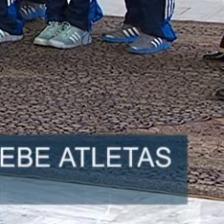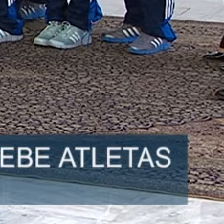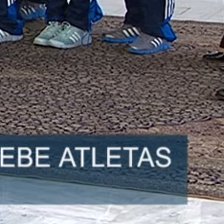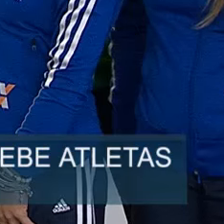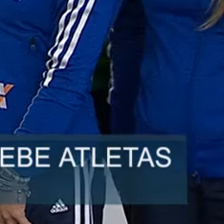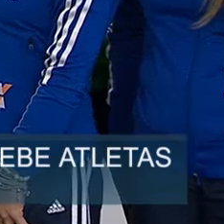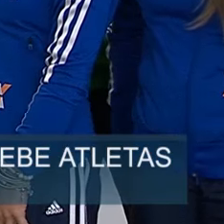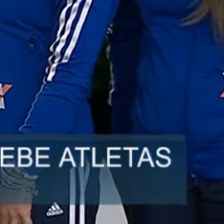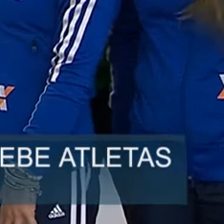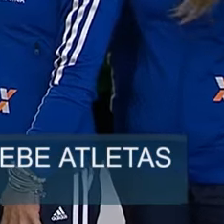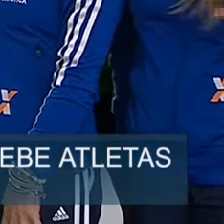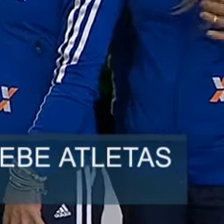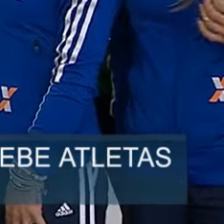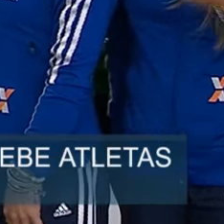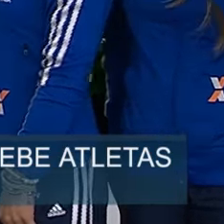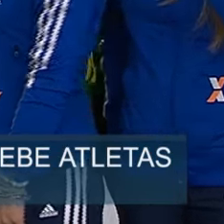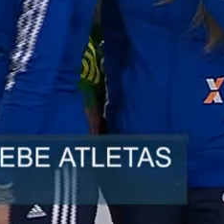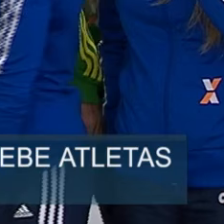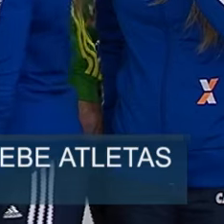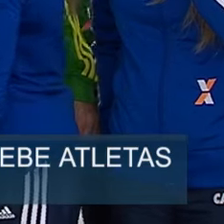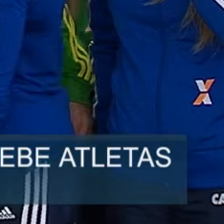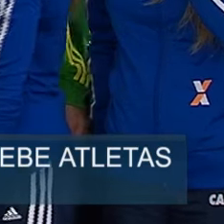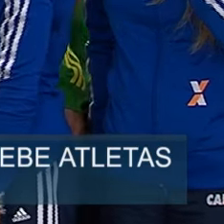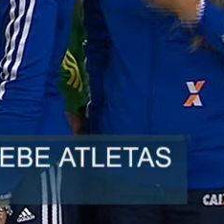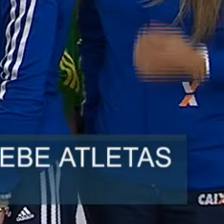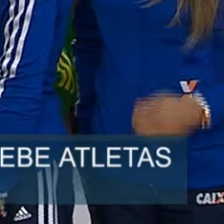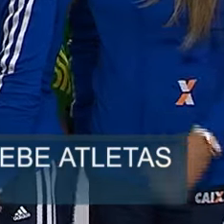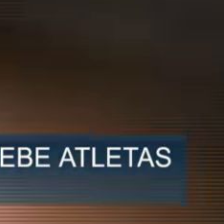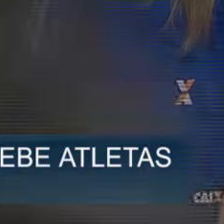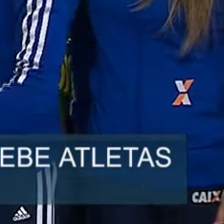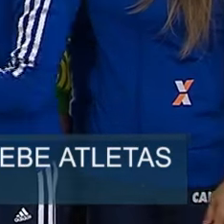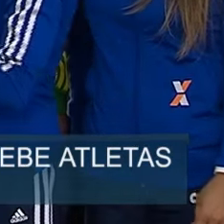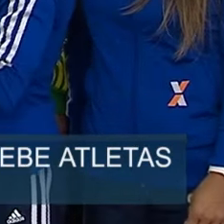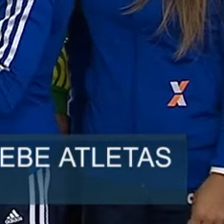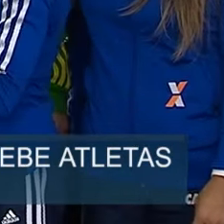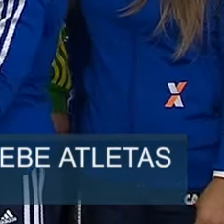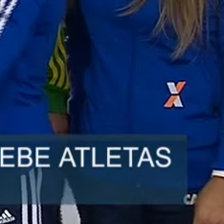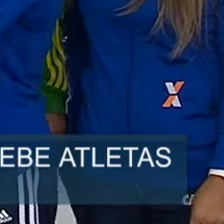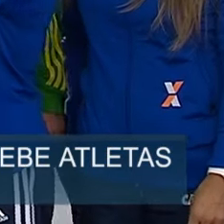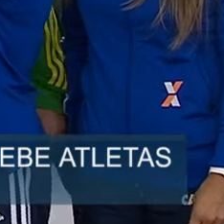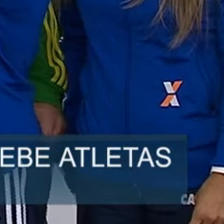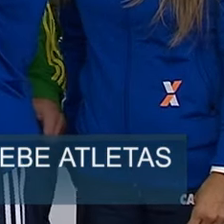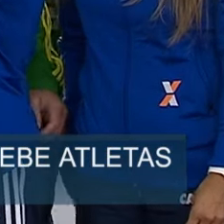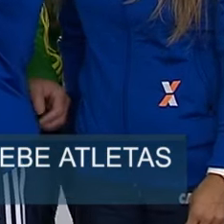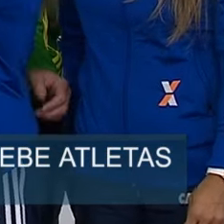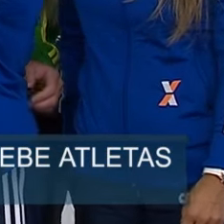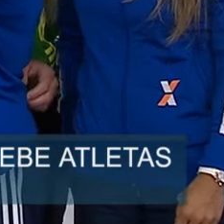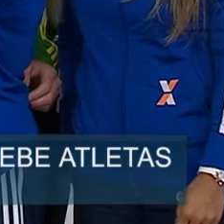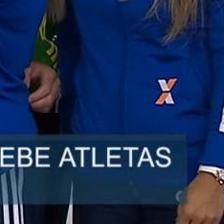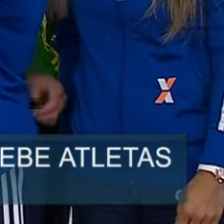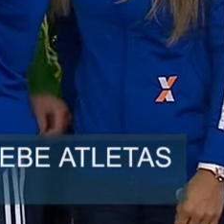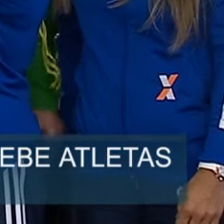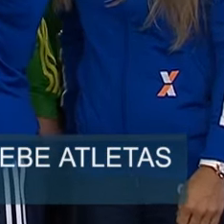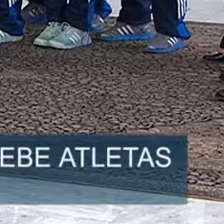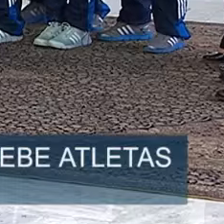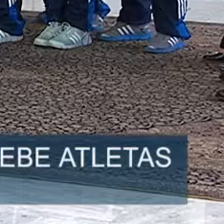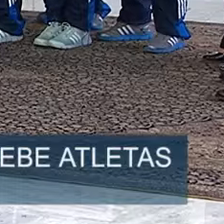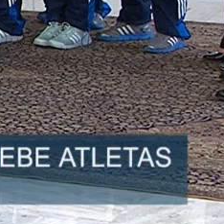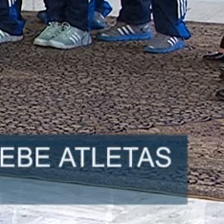vão representar o Brasil nos Jogos Olímpicos do Rio de Janeiro 2016.